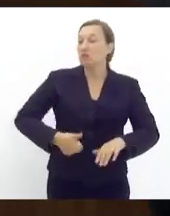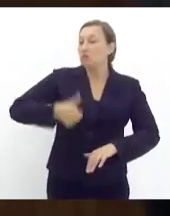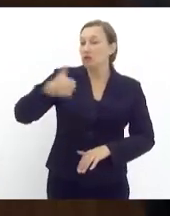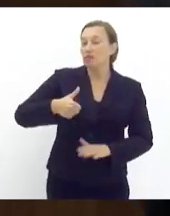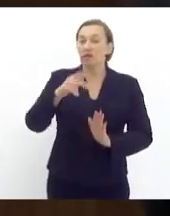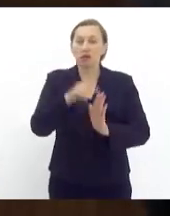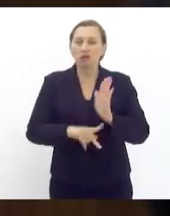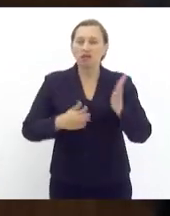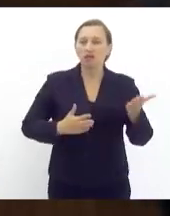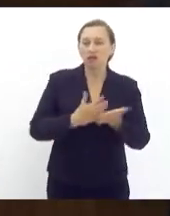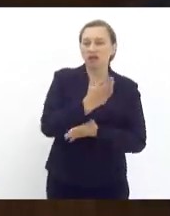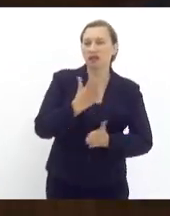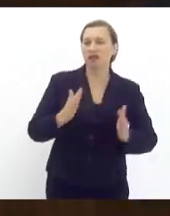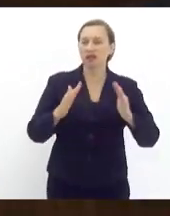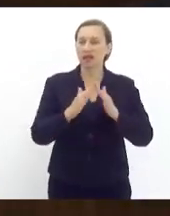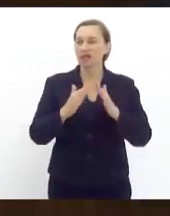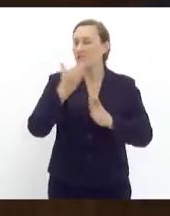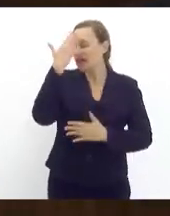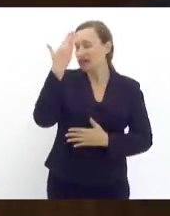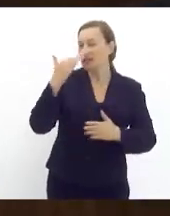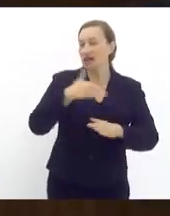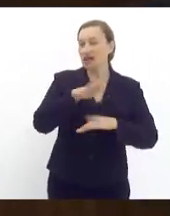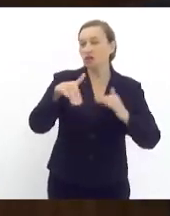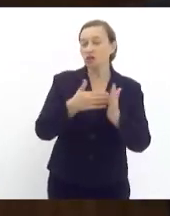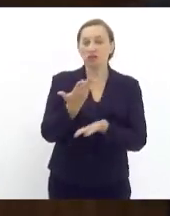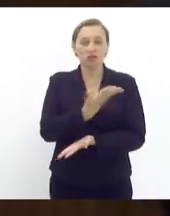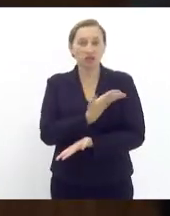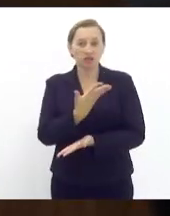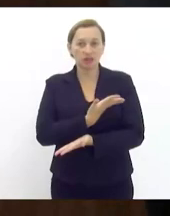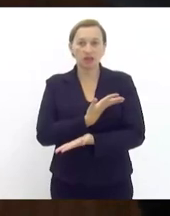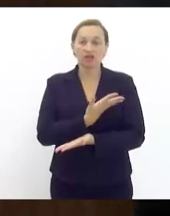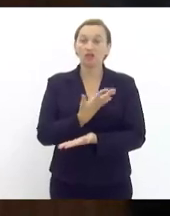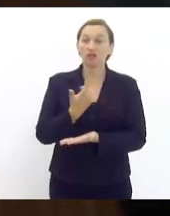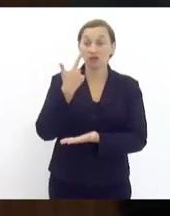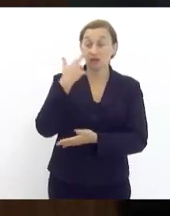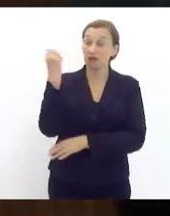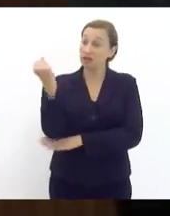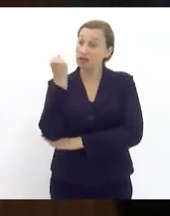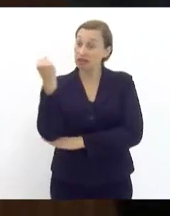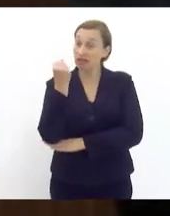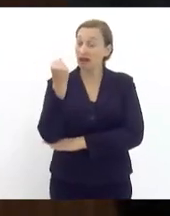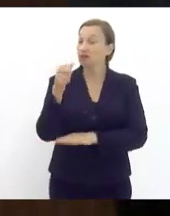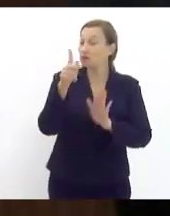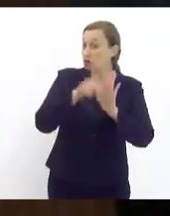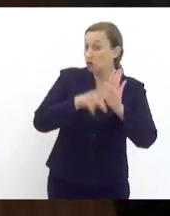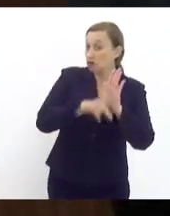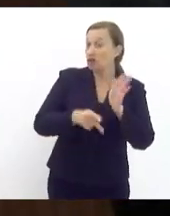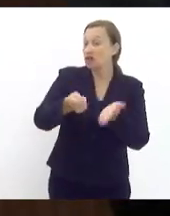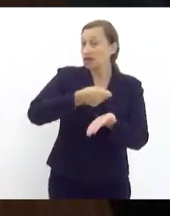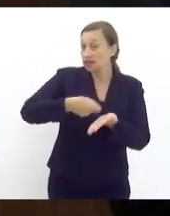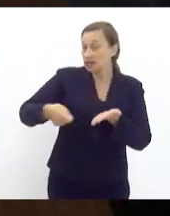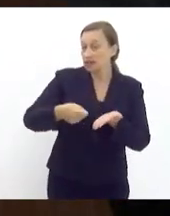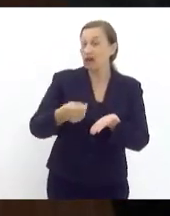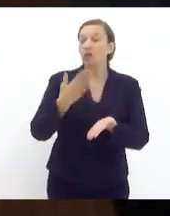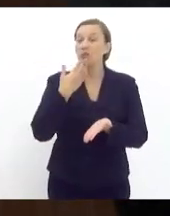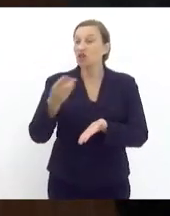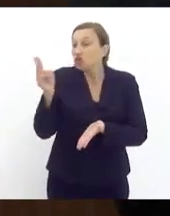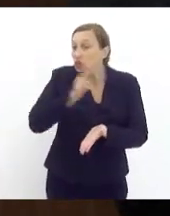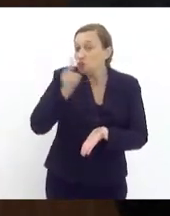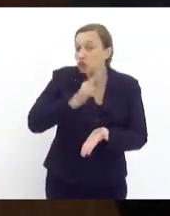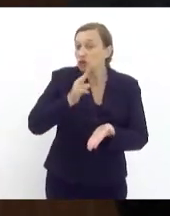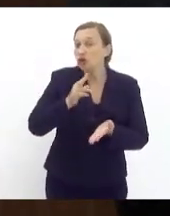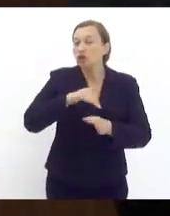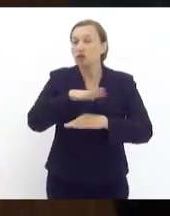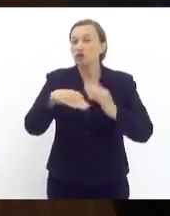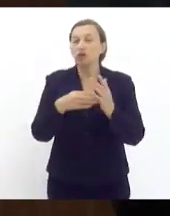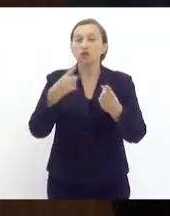projeto aprovado aqui nessa casa e agradecer a todos os pares que deram a celeridade que assinaram um regime de urgência que participaram de todo